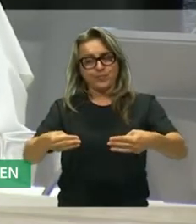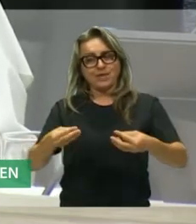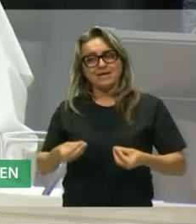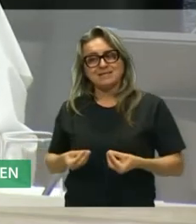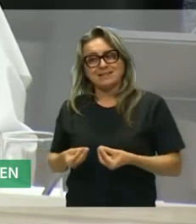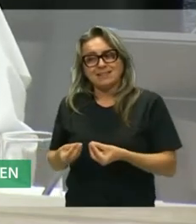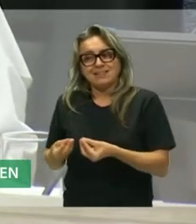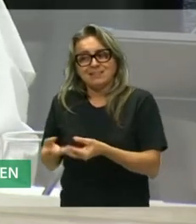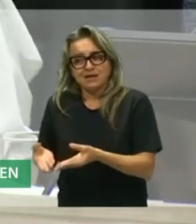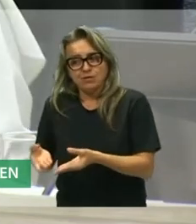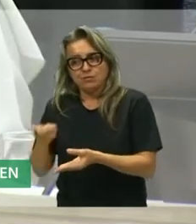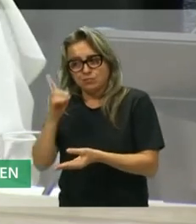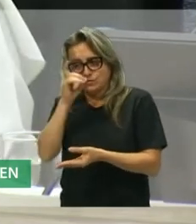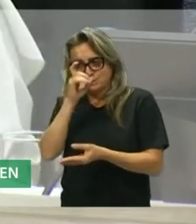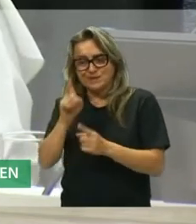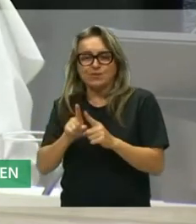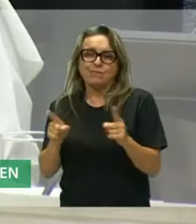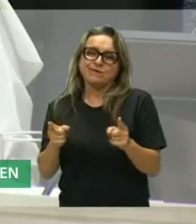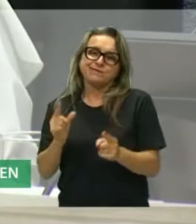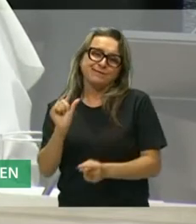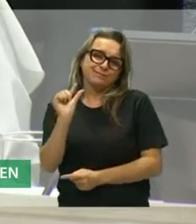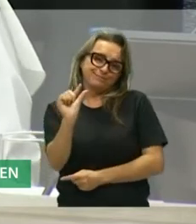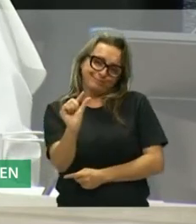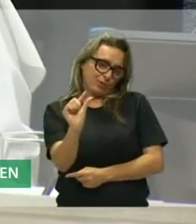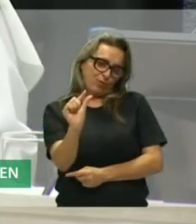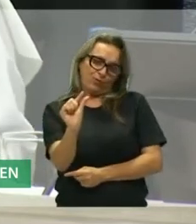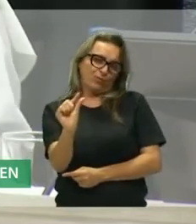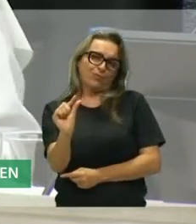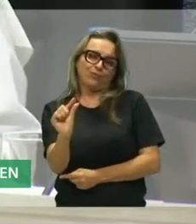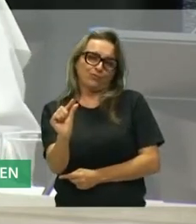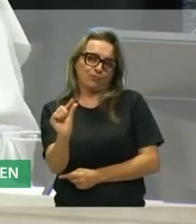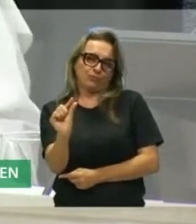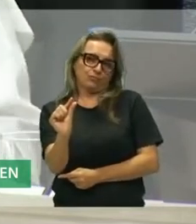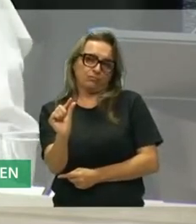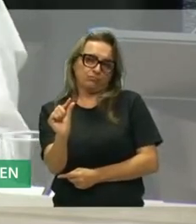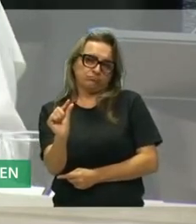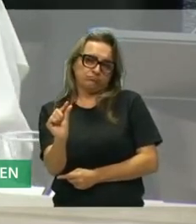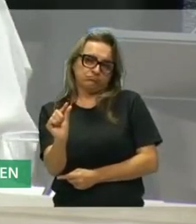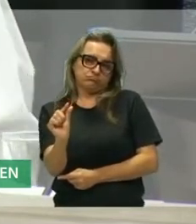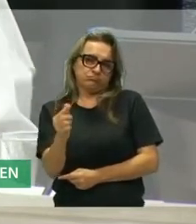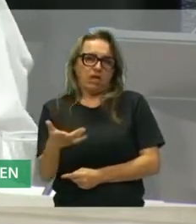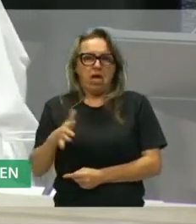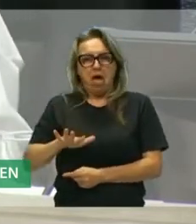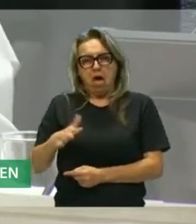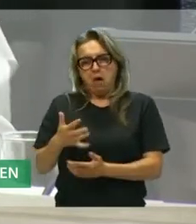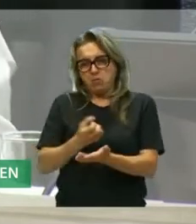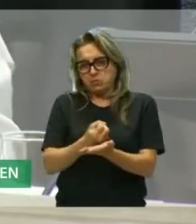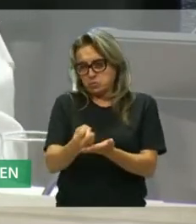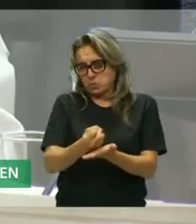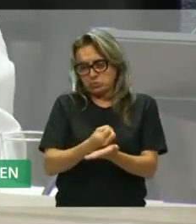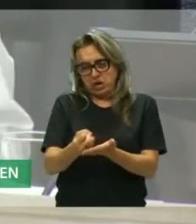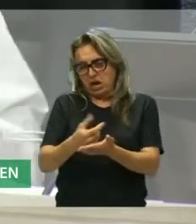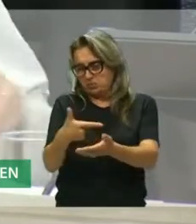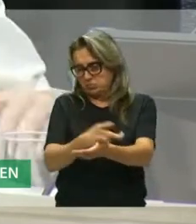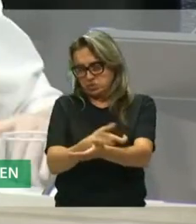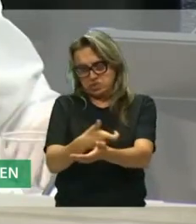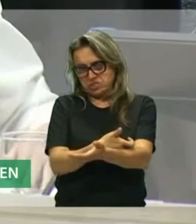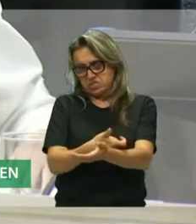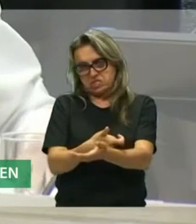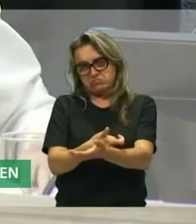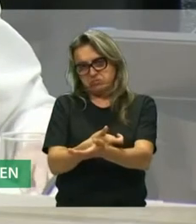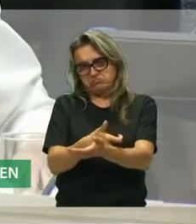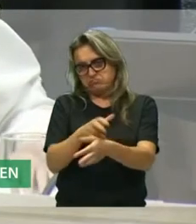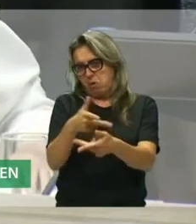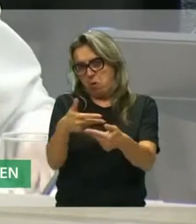assim, pouco expressivo, digamos assim. Mas não existe, e alguns contratos de exame, algumas coisas assim. Mas quem